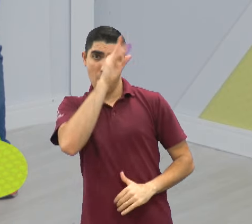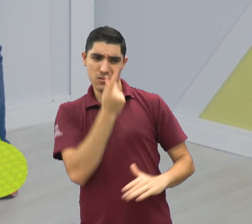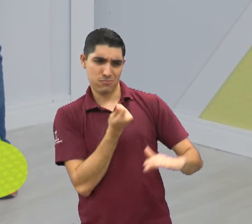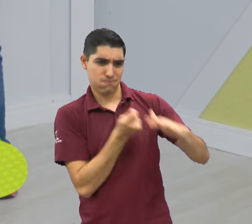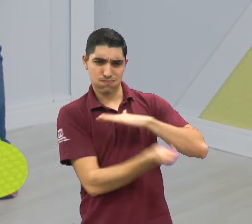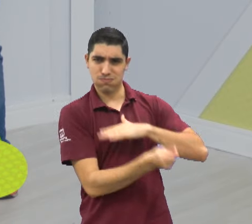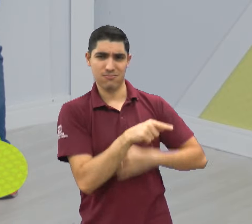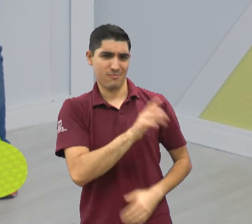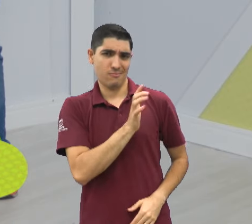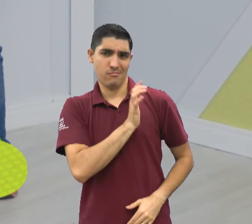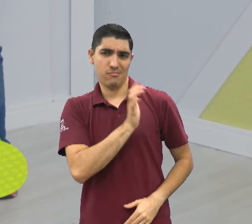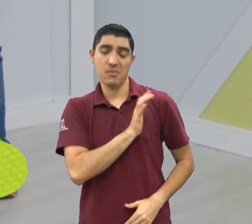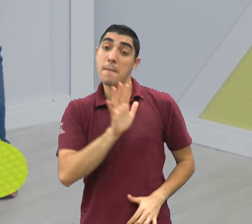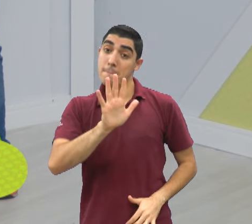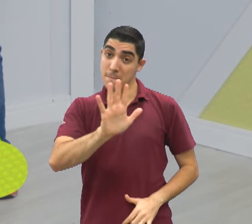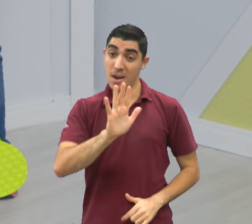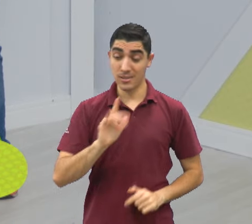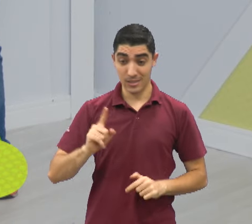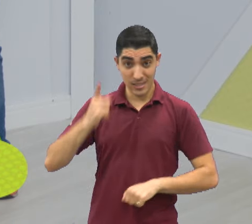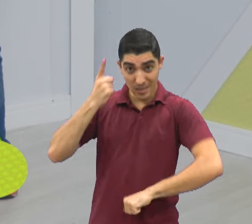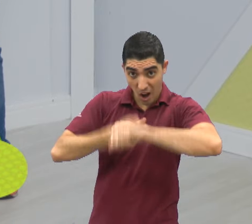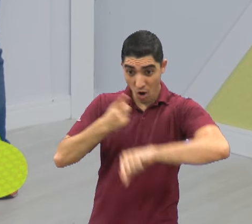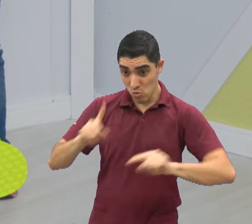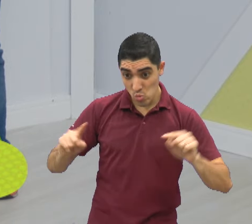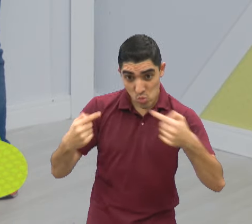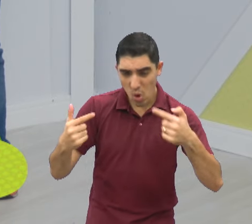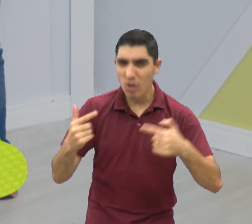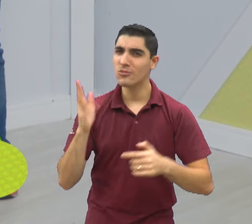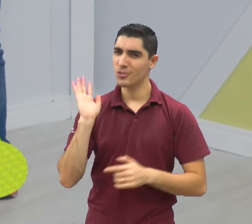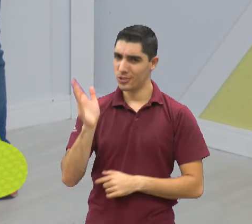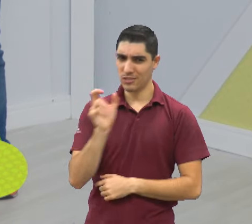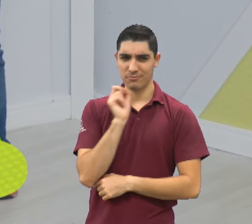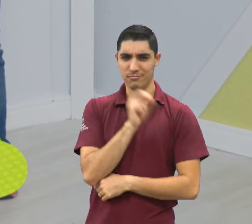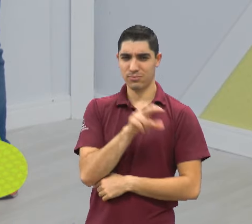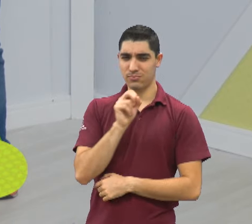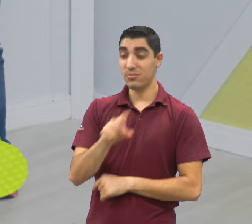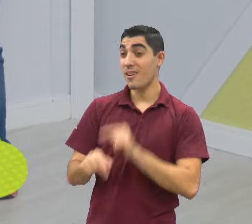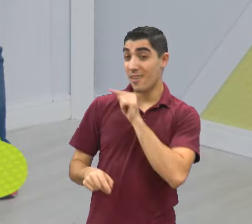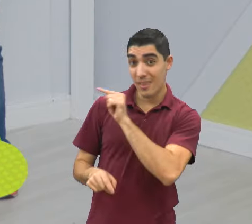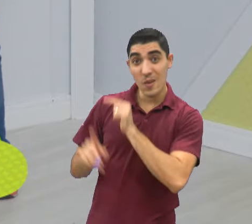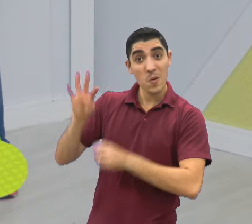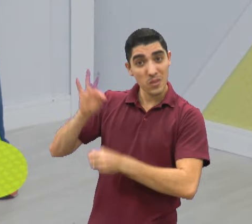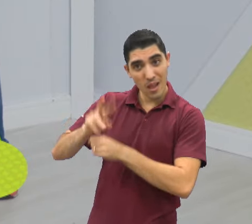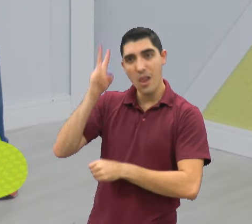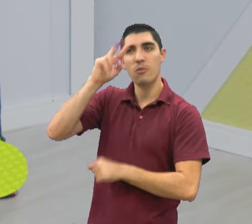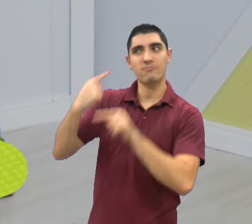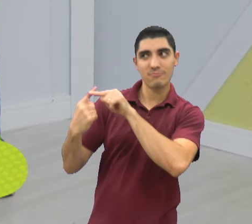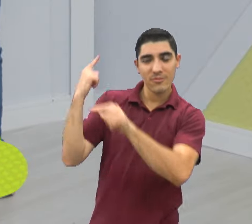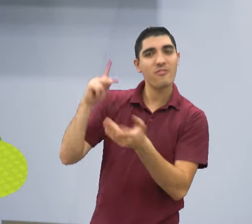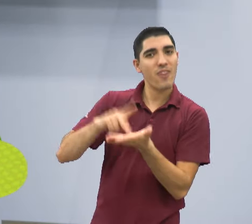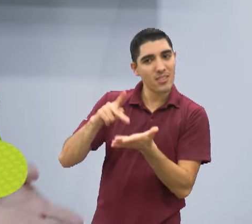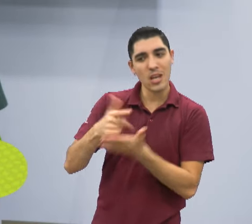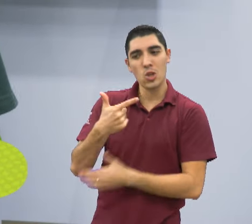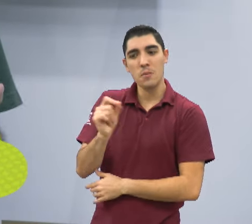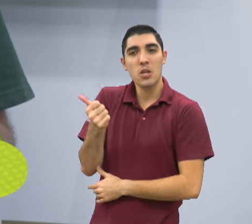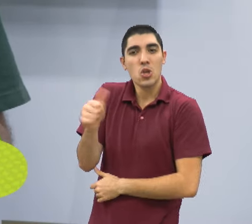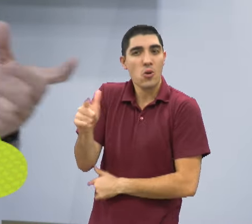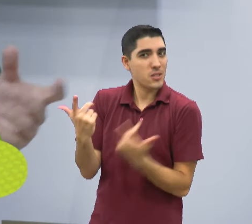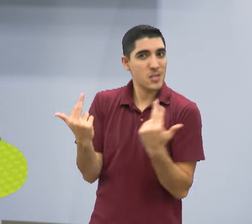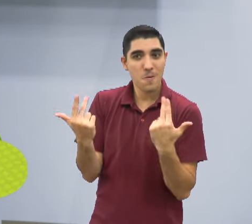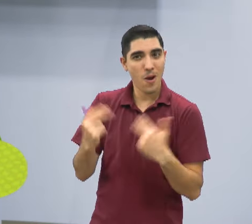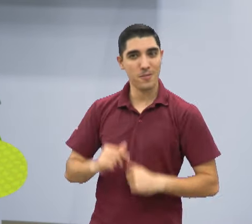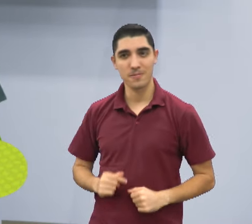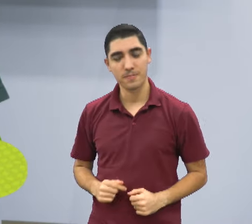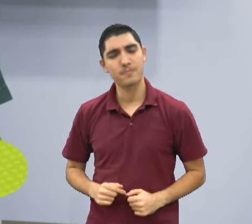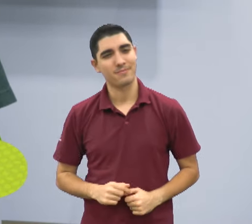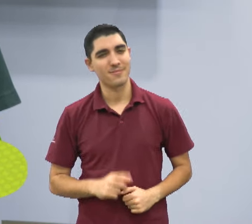mas playoff a gente já viu muita coisa acontecer em playoff, como bem lembrou aí o Regis Maeli em 2011, Brunão. A gente tá até fazendo